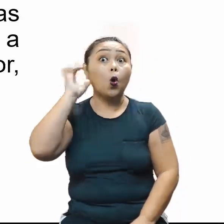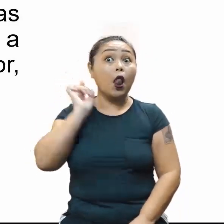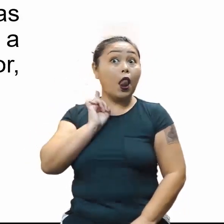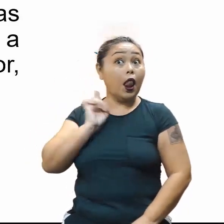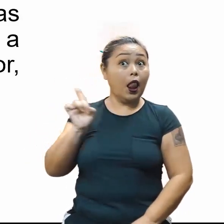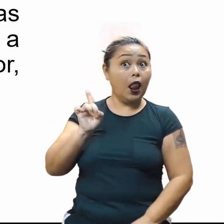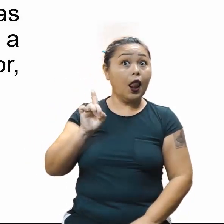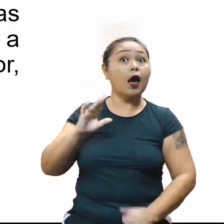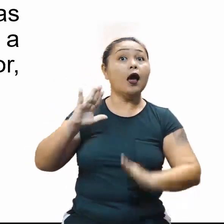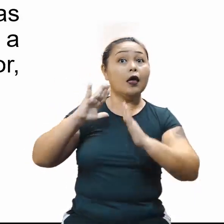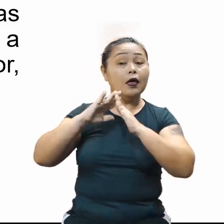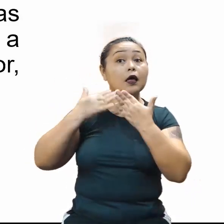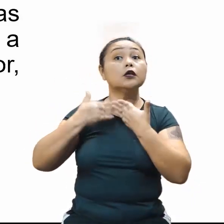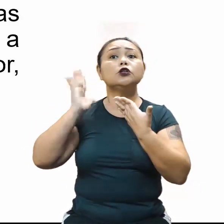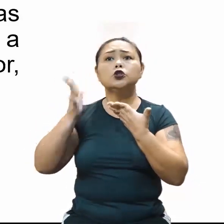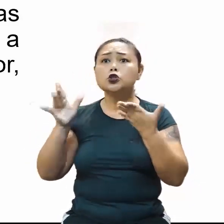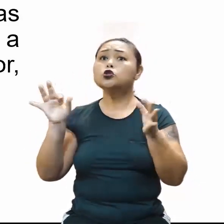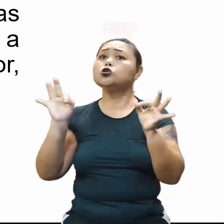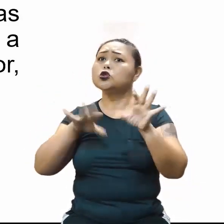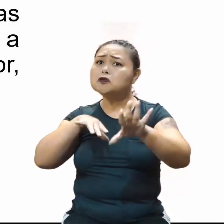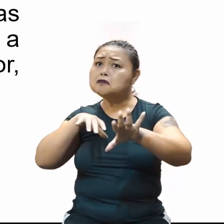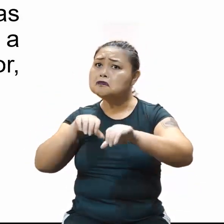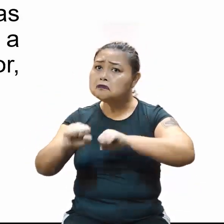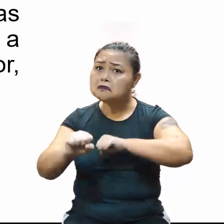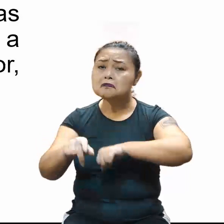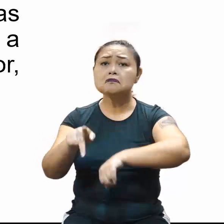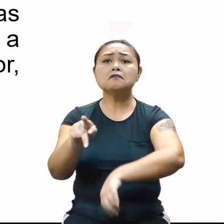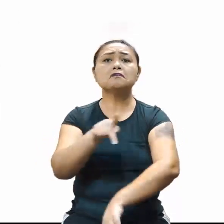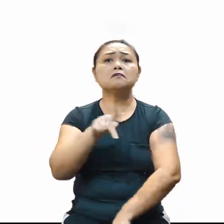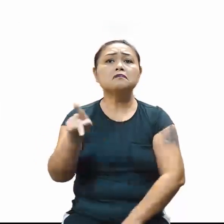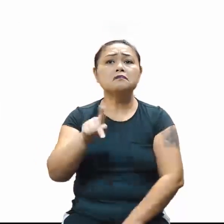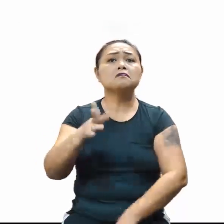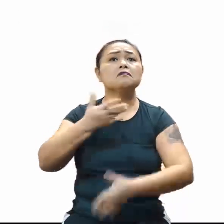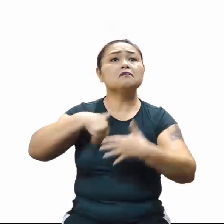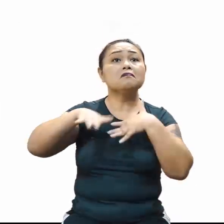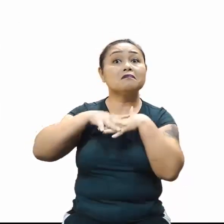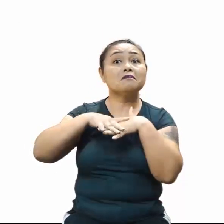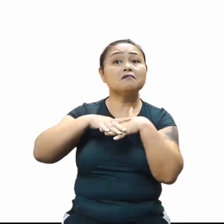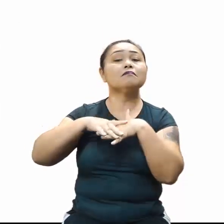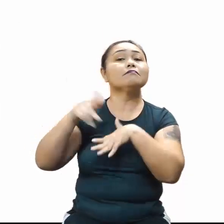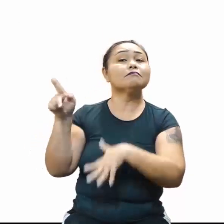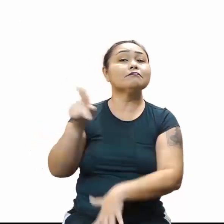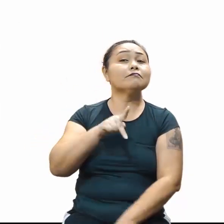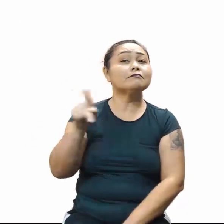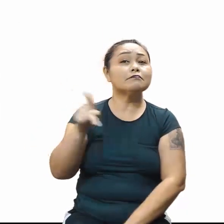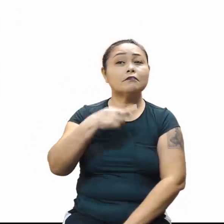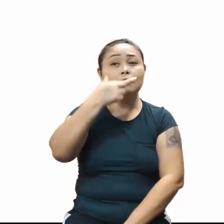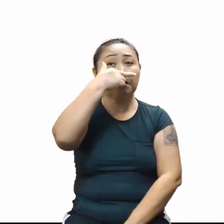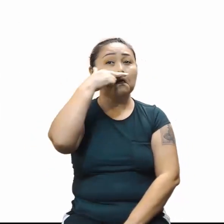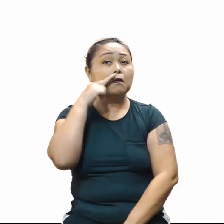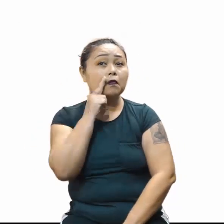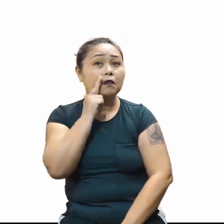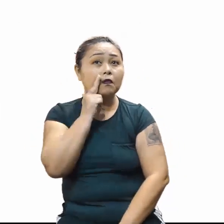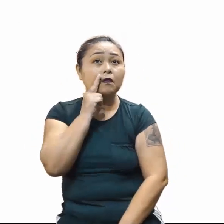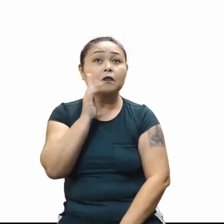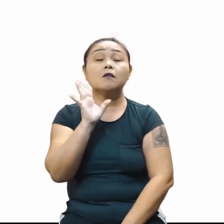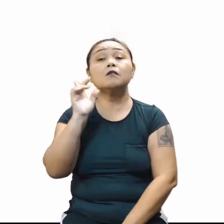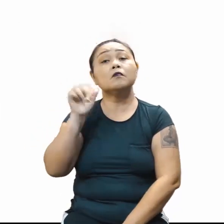torna professor. Olha aí o matemático Rondon, olha aí o professor Rondon. Aí